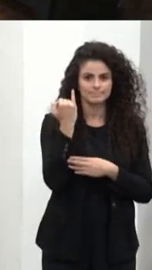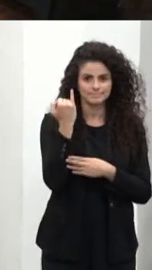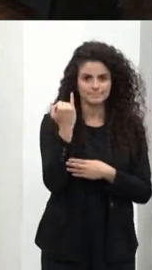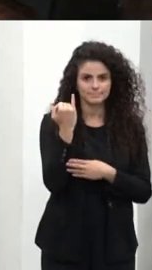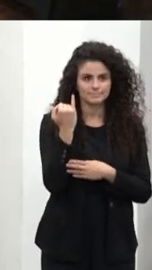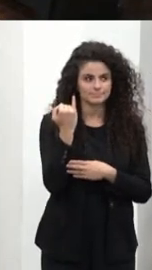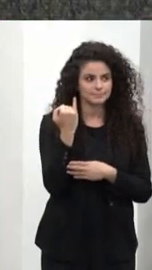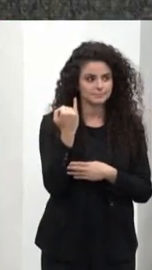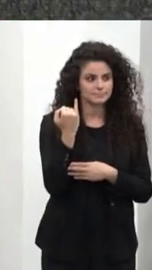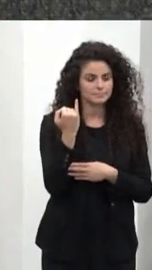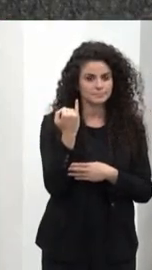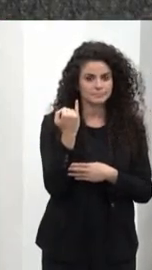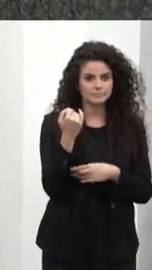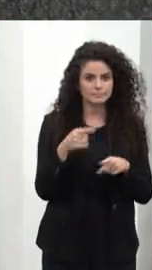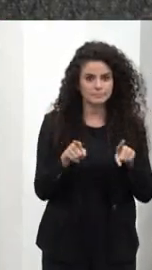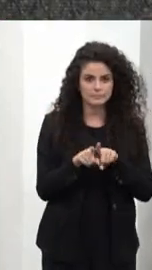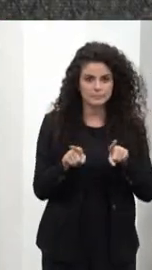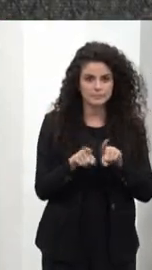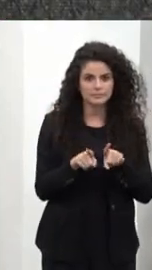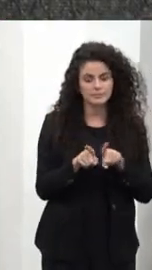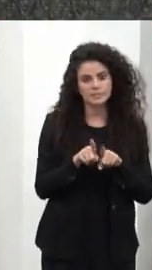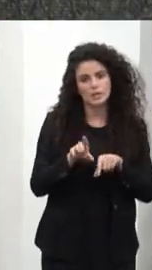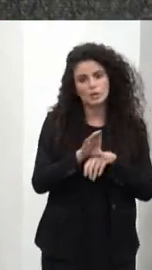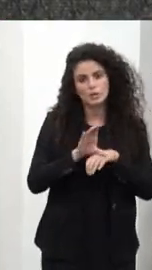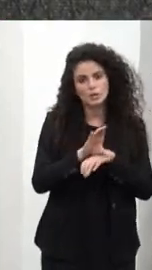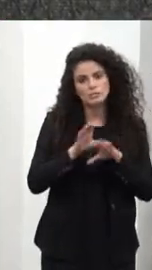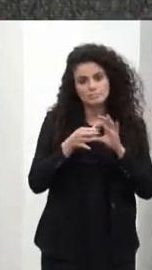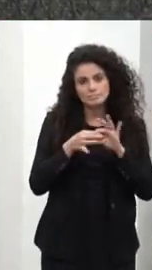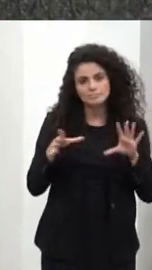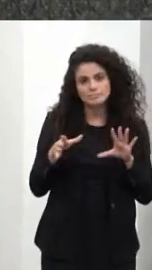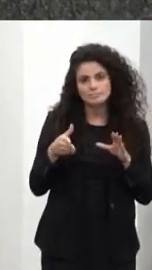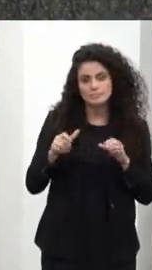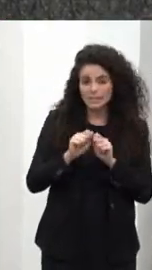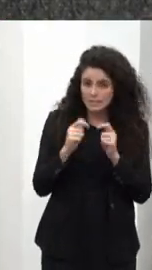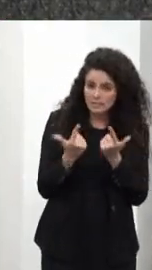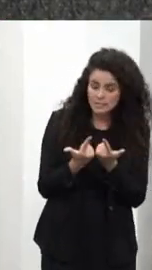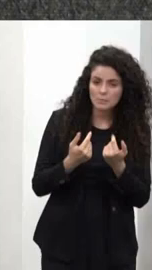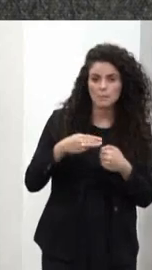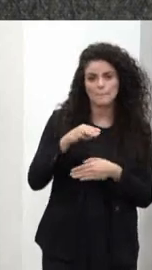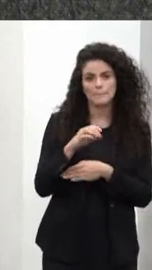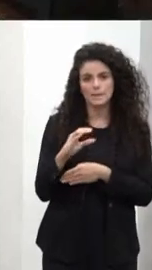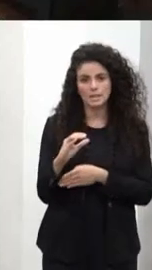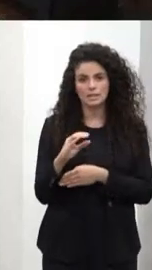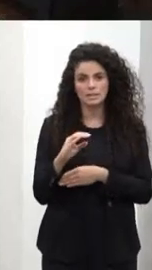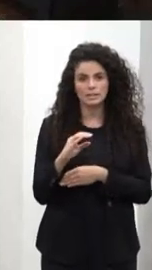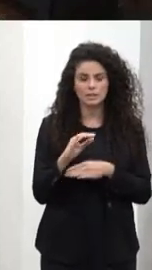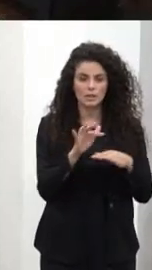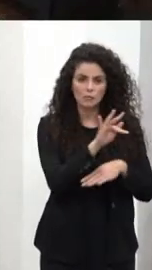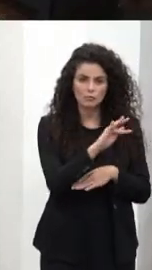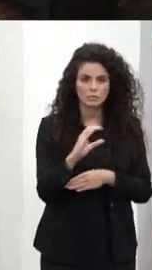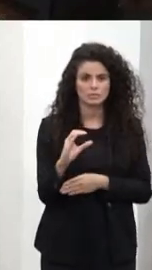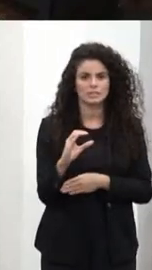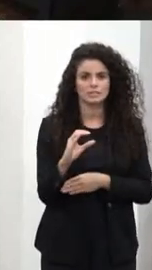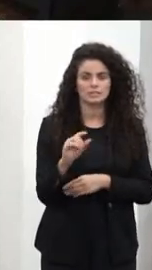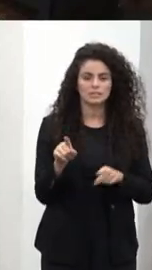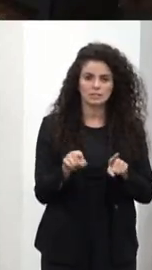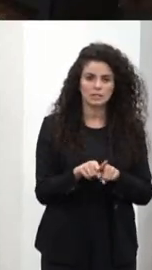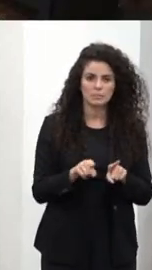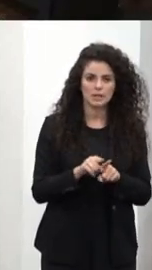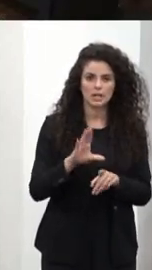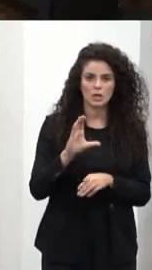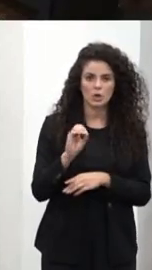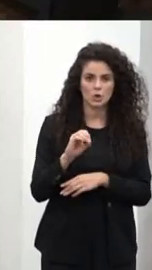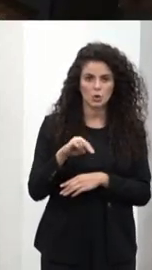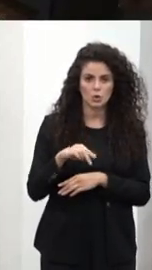né e deixar o conselho à disposição aí da própria Assembleia Dominique da fundação e do congest né